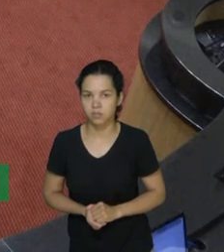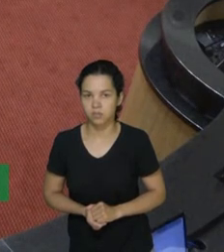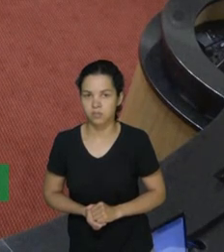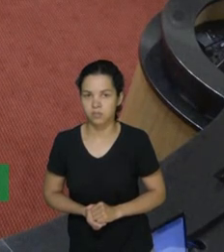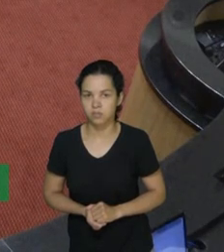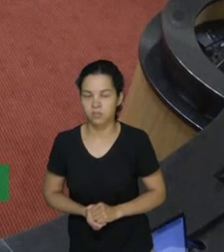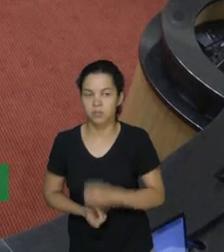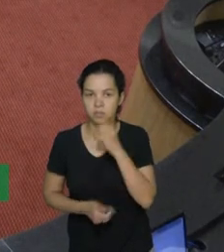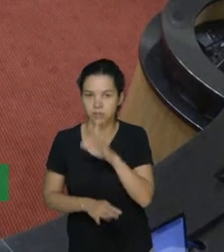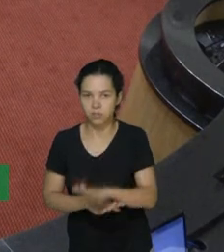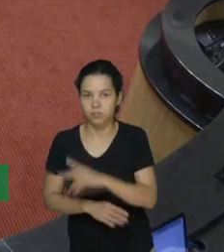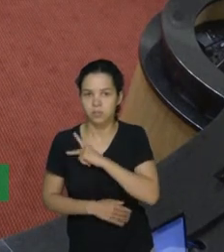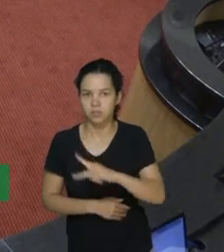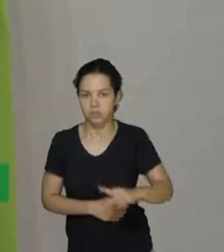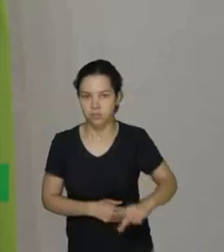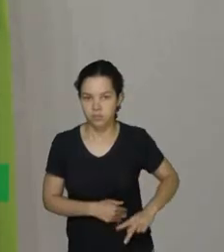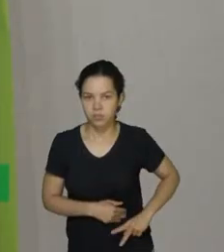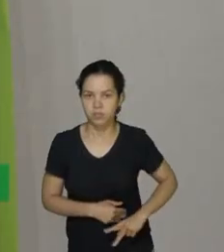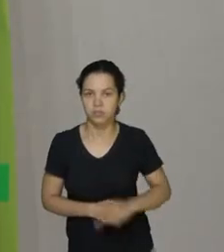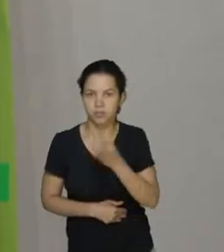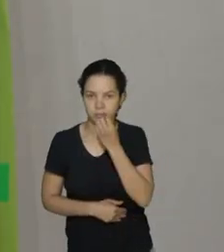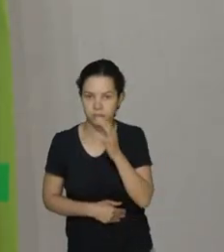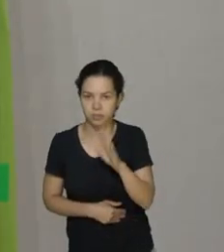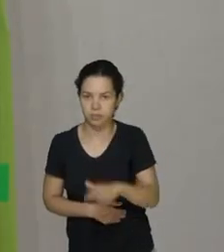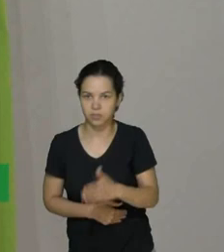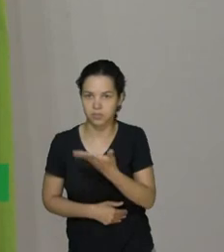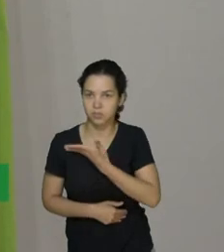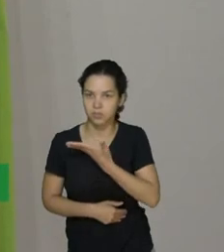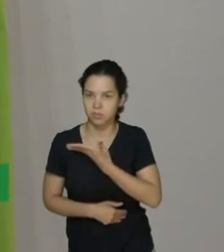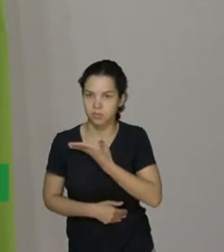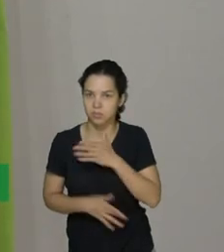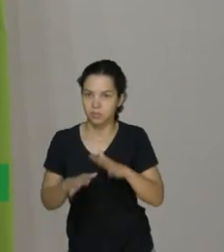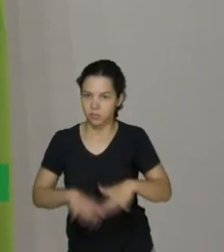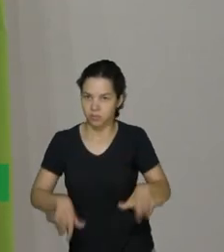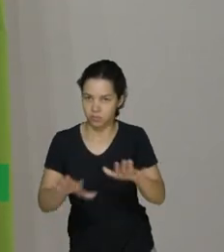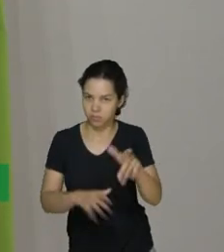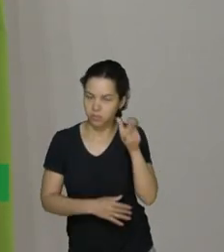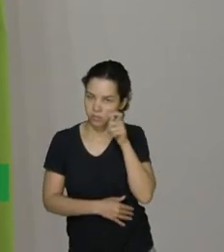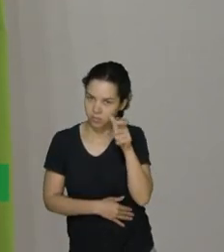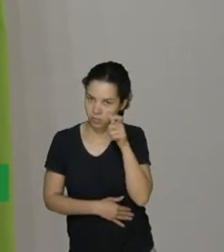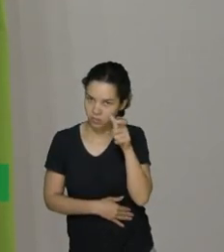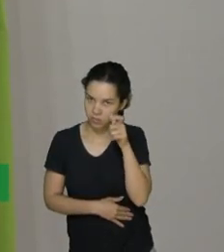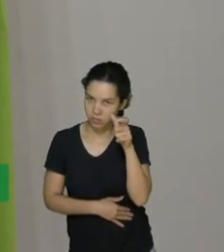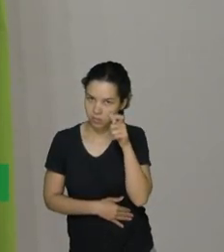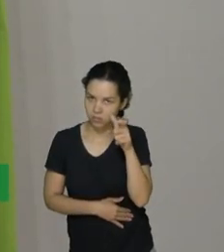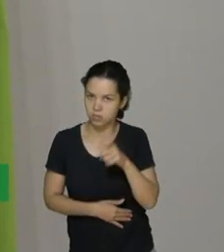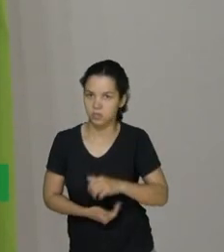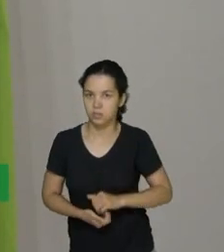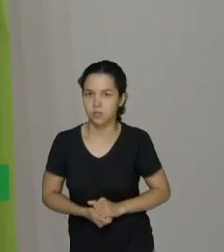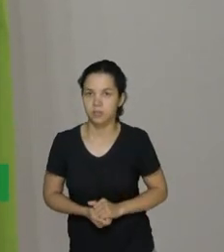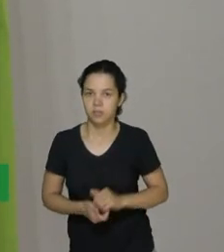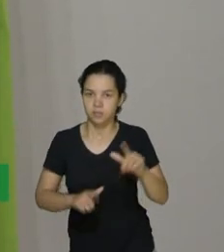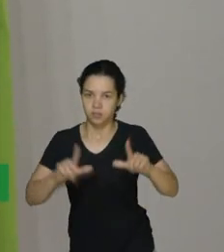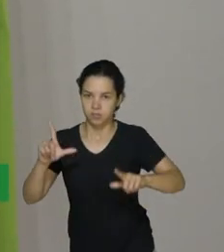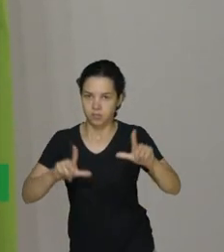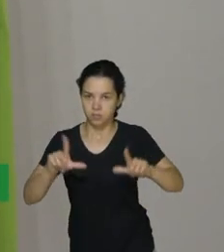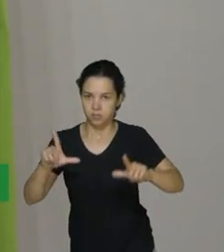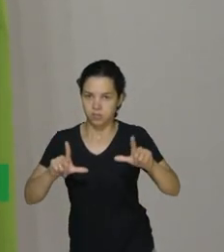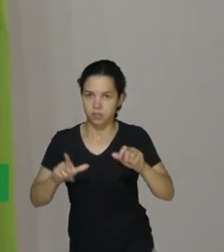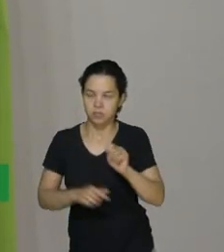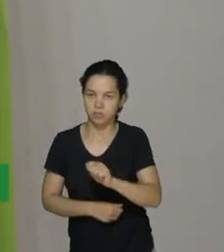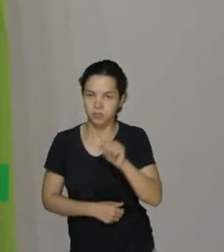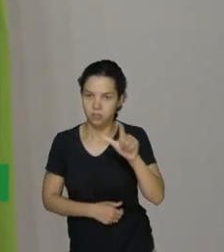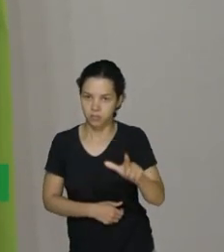presidente. Boa tarde, senhor presidente, boa tarde, colegas, e a todos que nos acompanham pelos canais da TV. TVAU